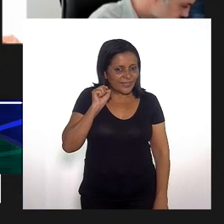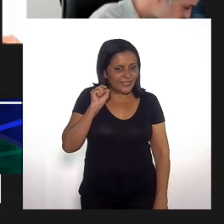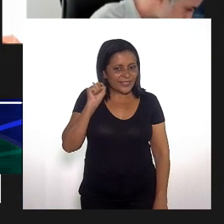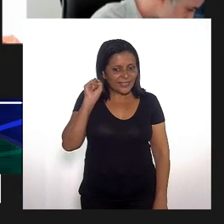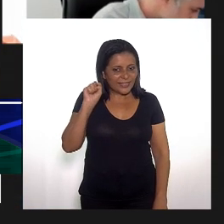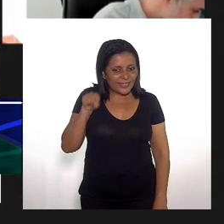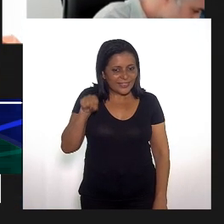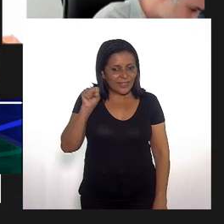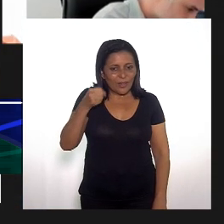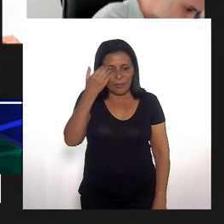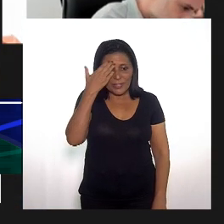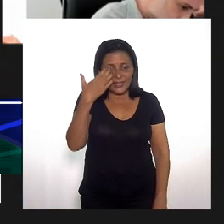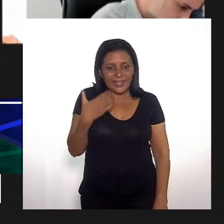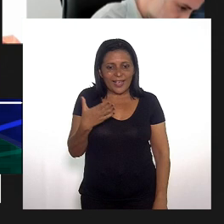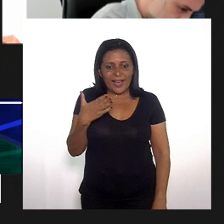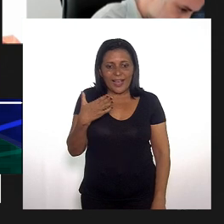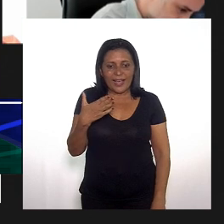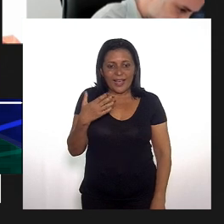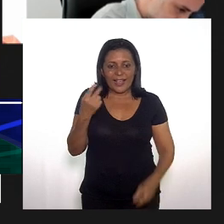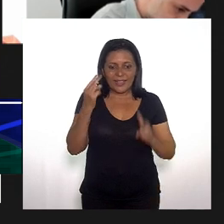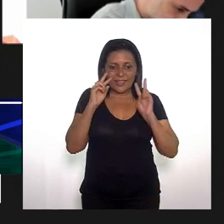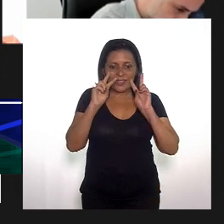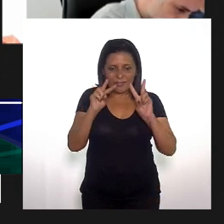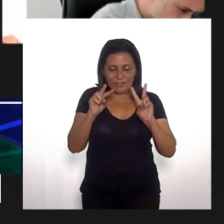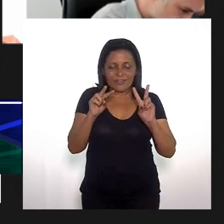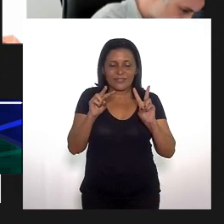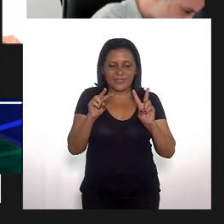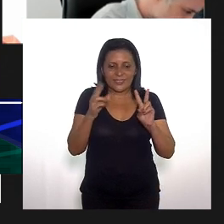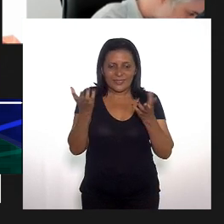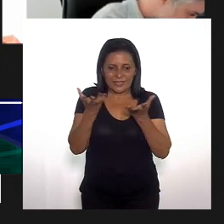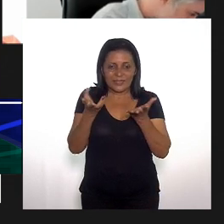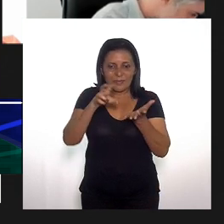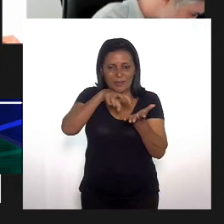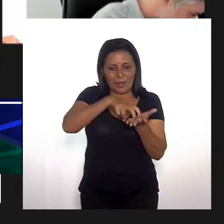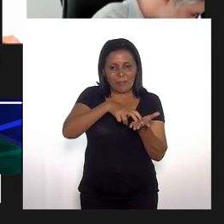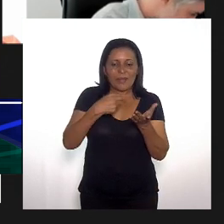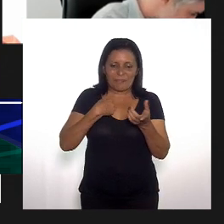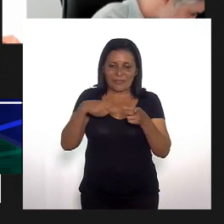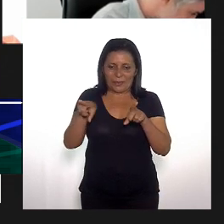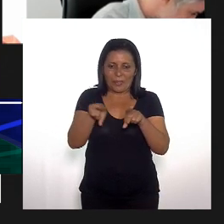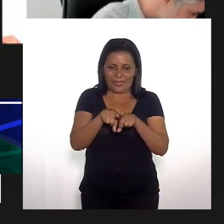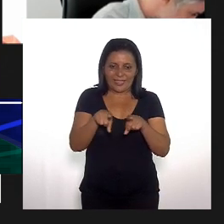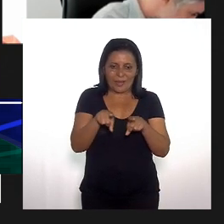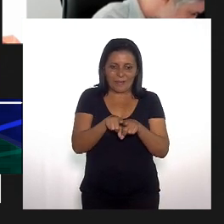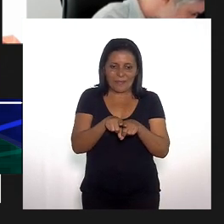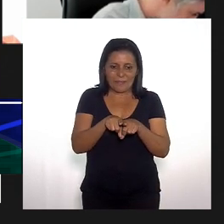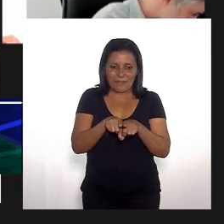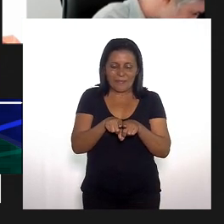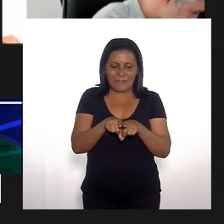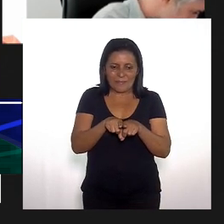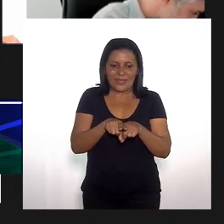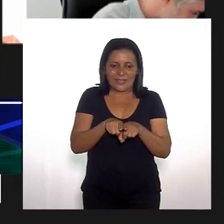obrigado. Gostei de ver a Vossa Excelência hoje pela manhã. Eu também. Então,